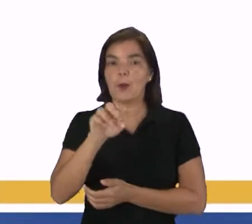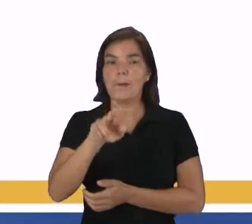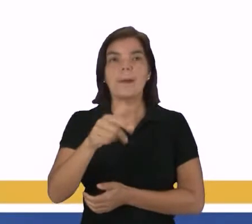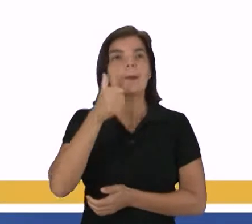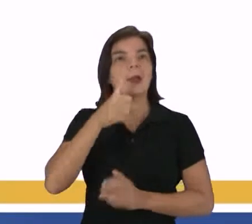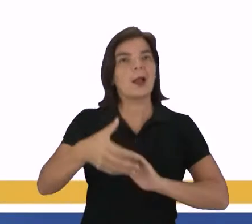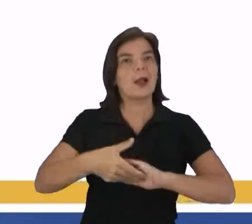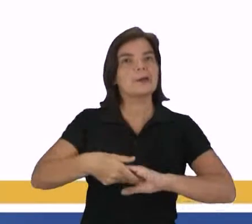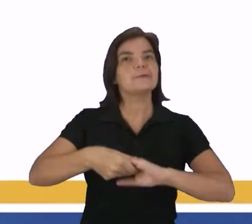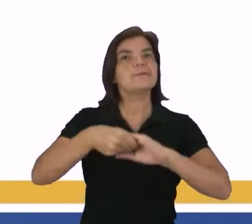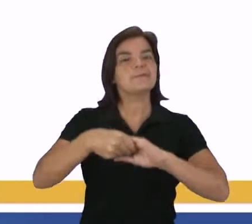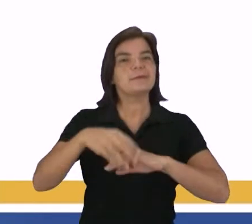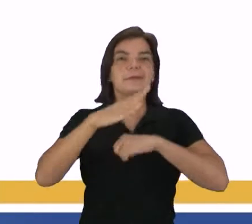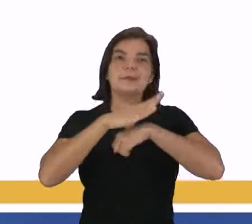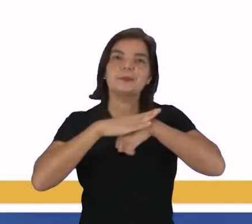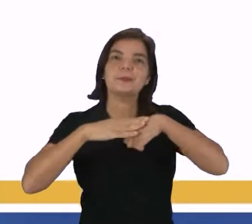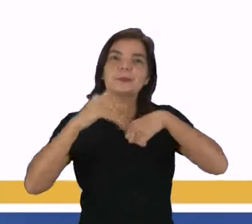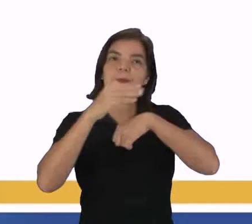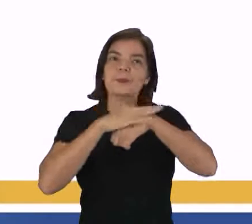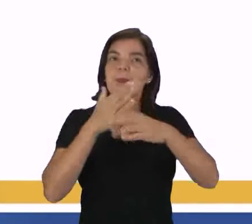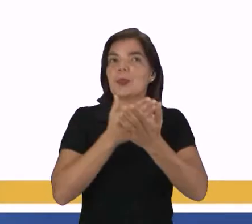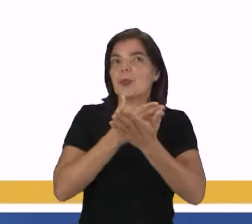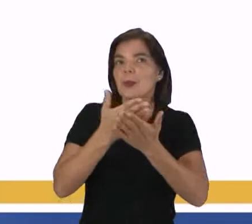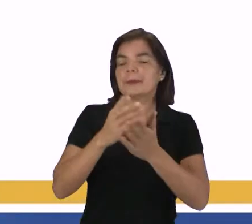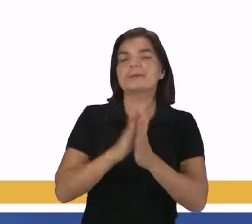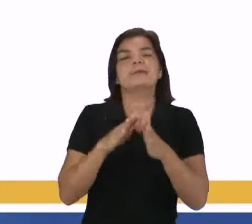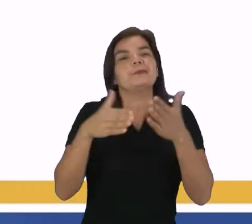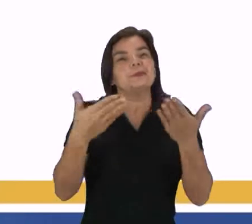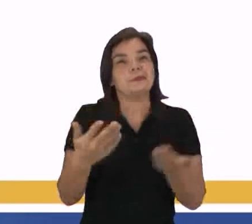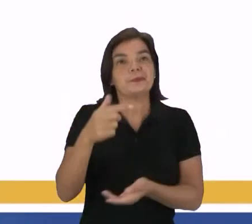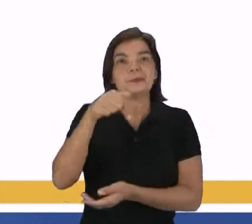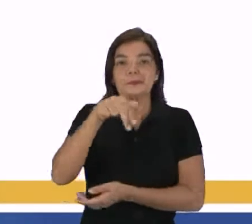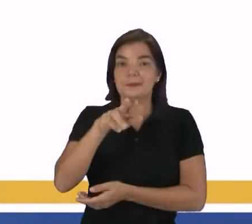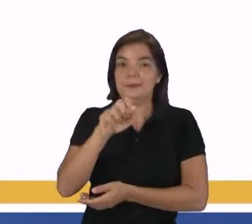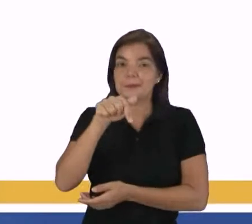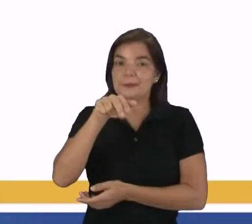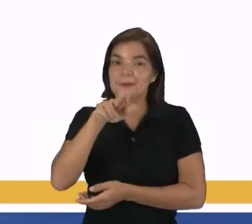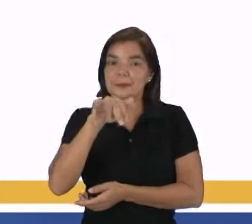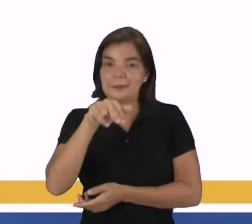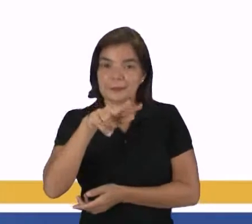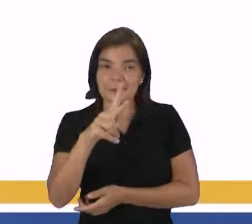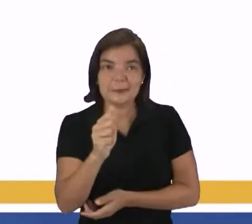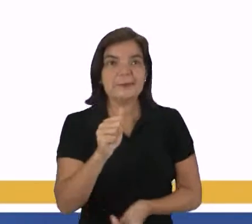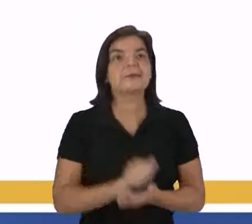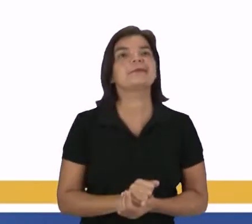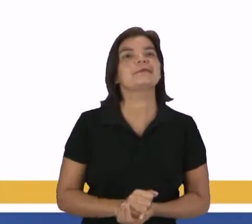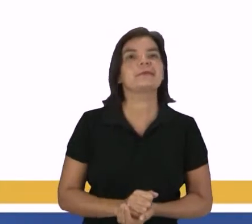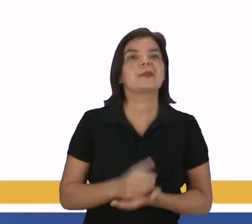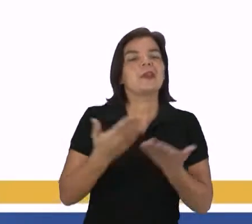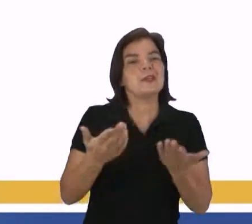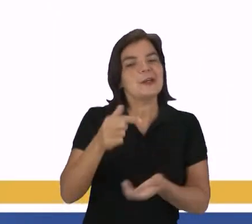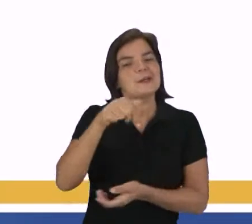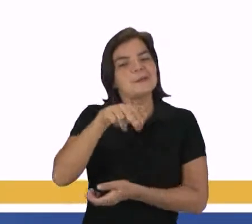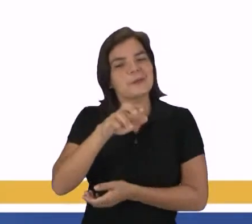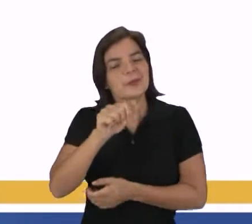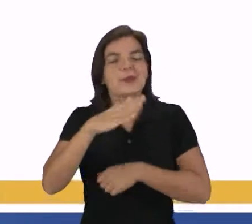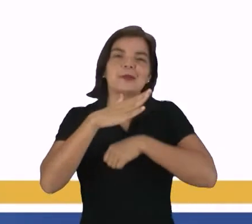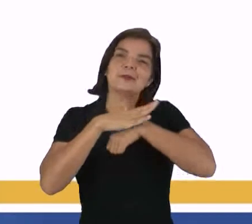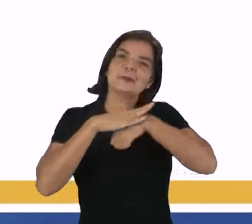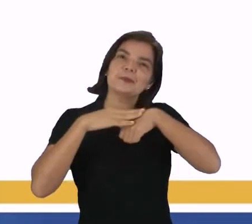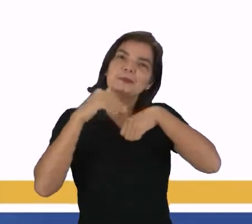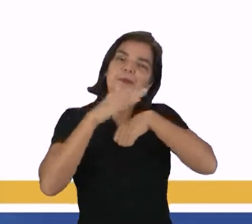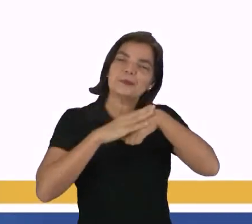sua mão carinhosamente e começava, pois a Quequinha... E a Quequinha